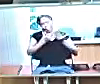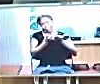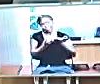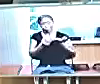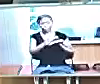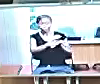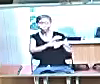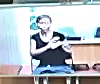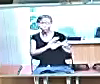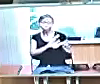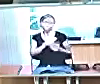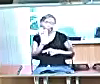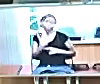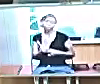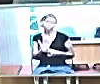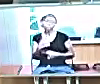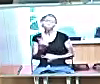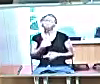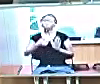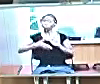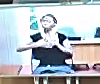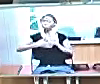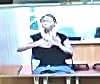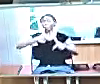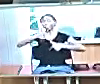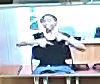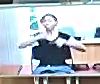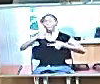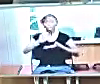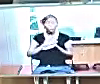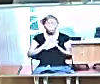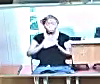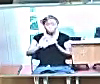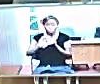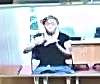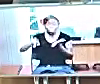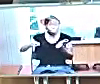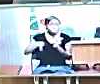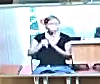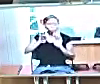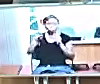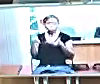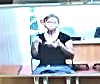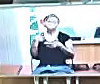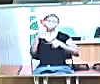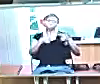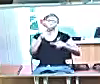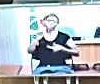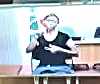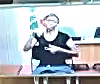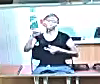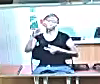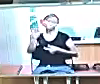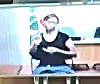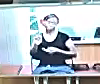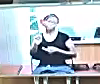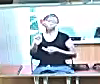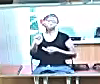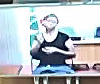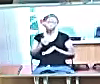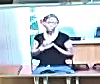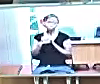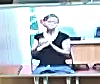atividades no estado gostaríamos de propor a criação ós comentário específico para o trabalho da uefa para acompanhar a